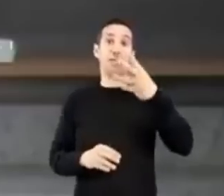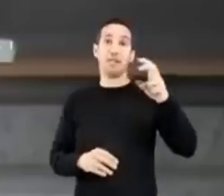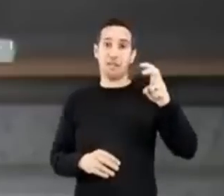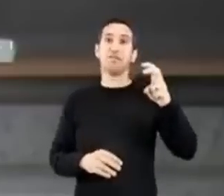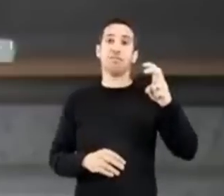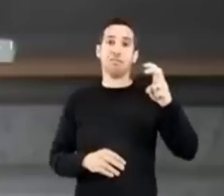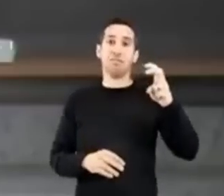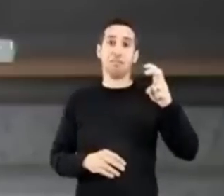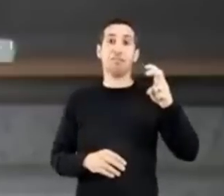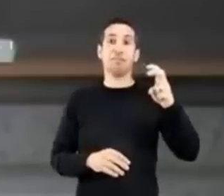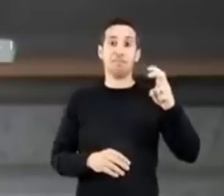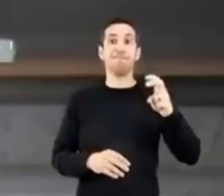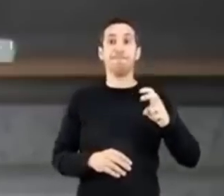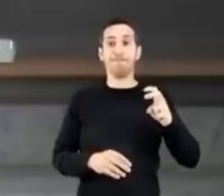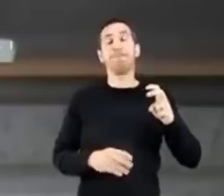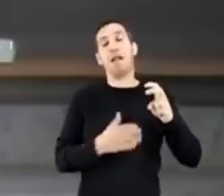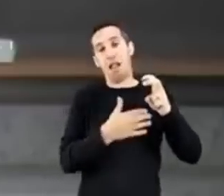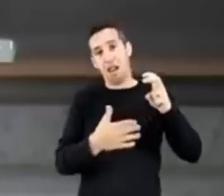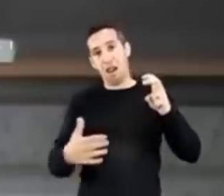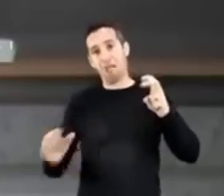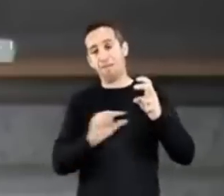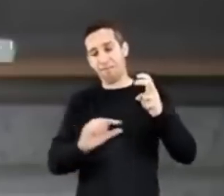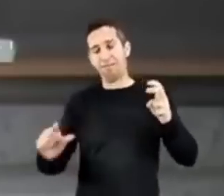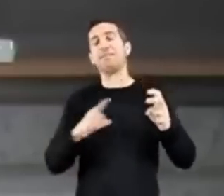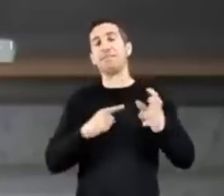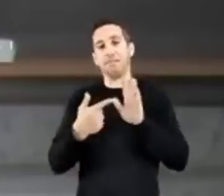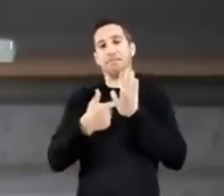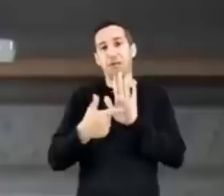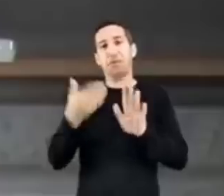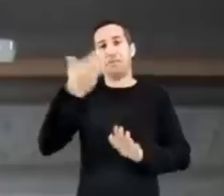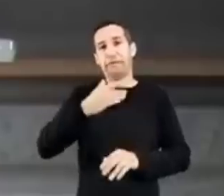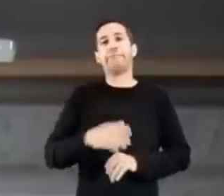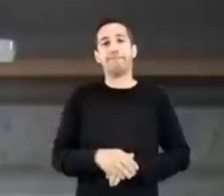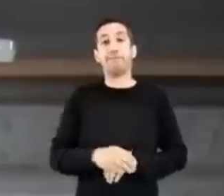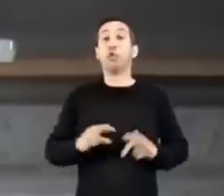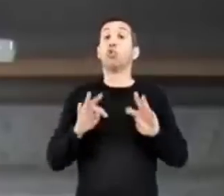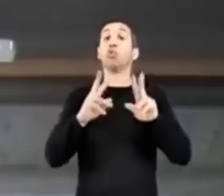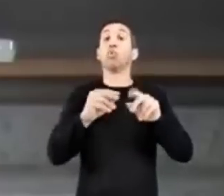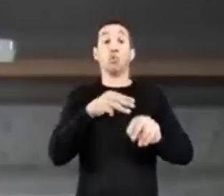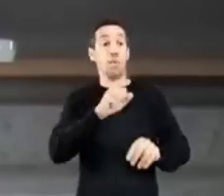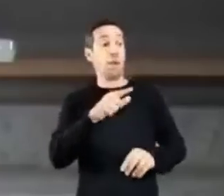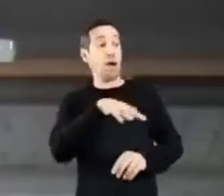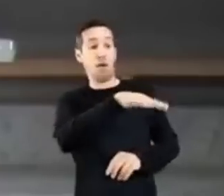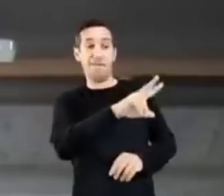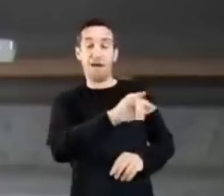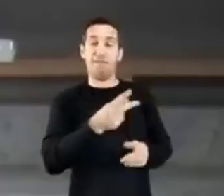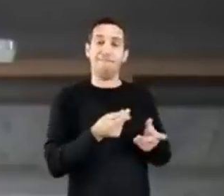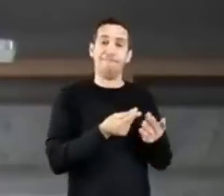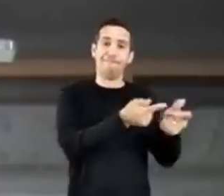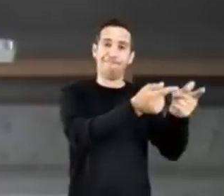todo mal vai ser destruído e todo mal vai ser eliminado E